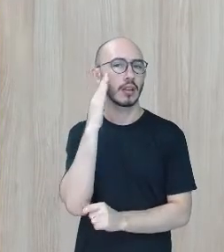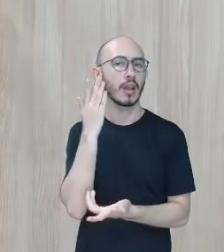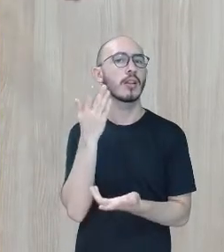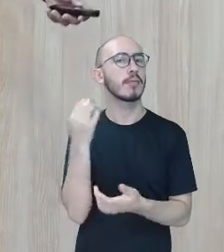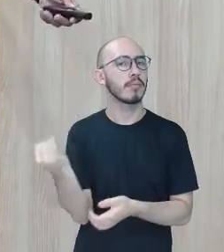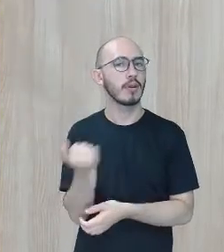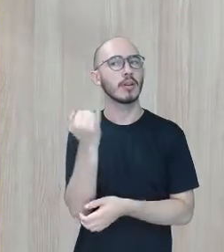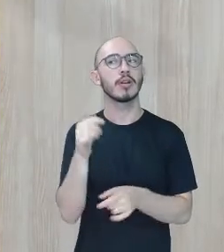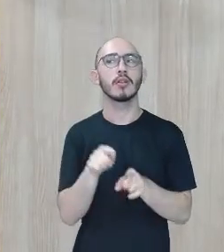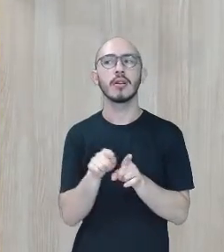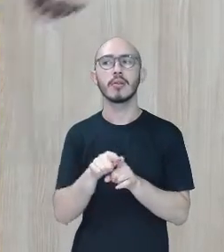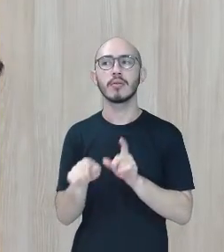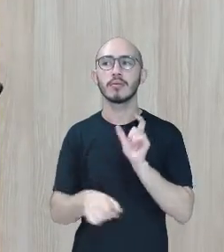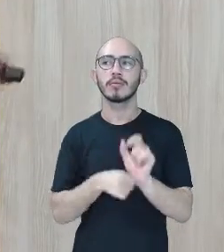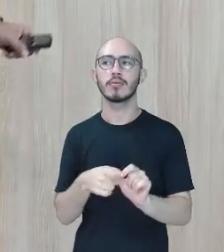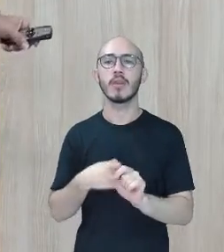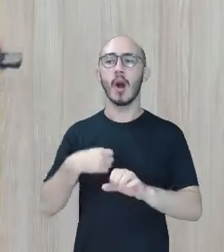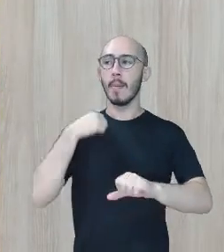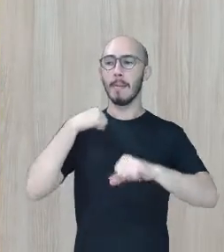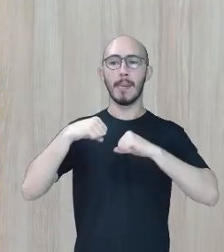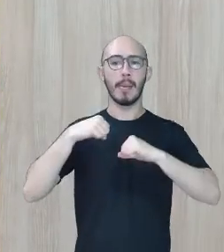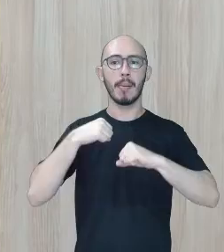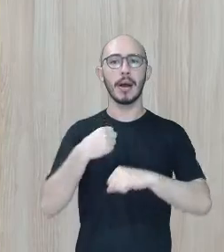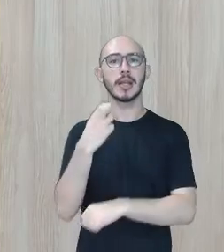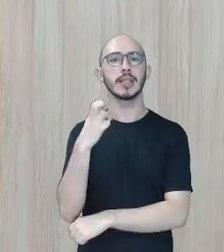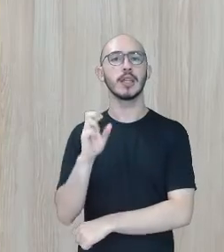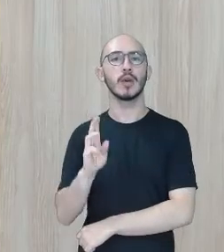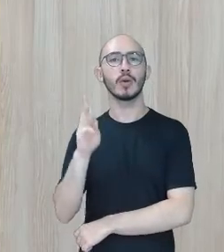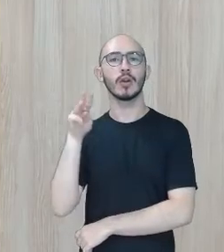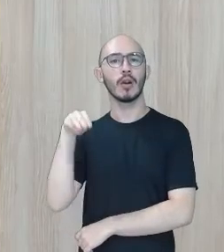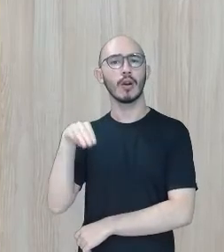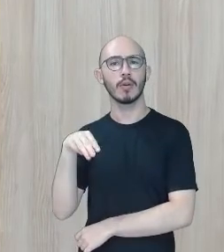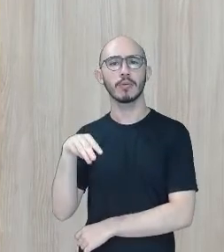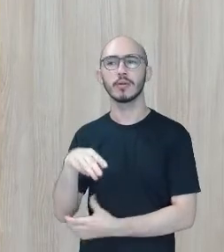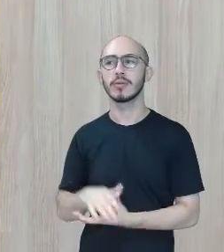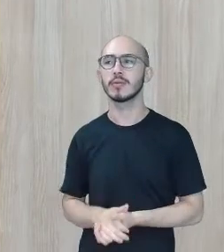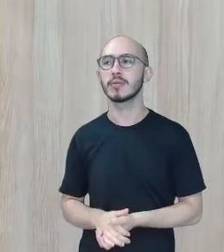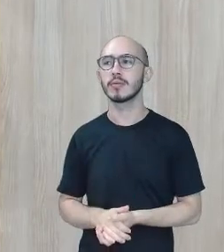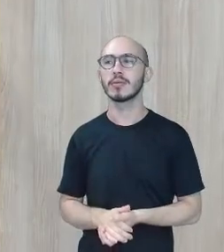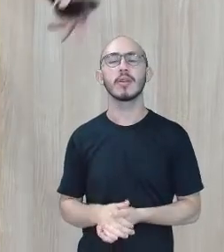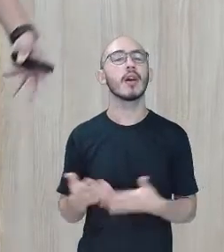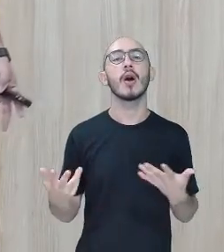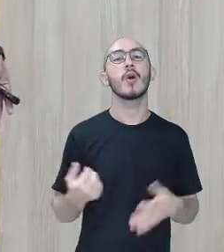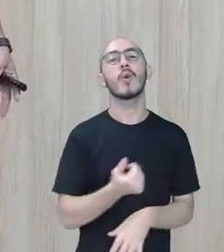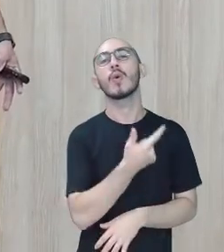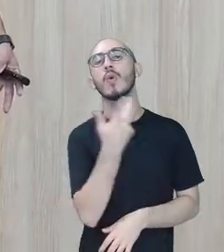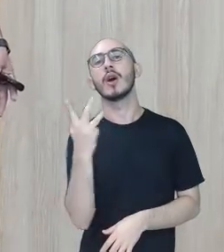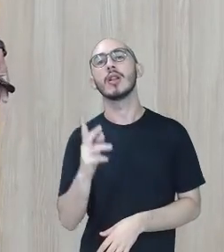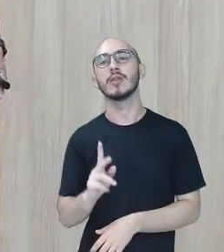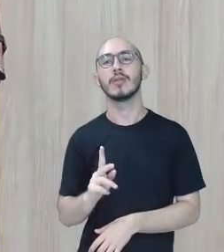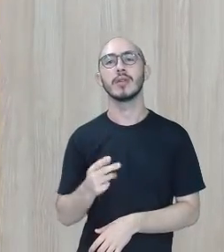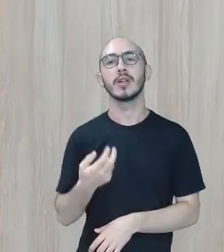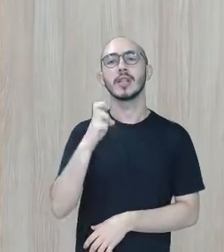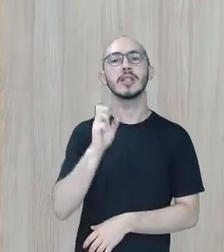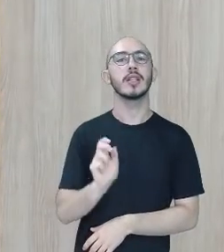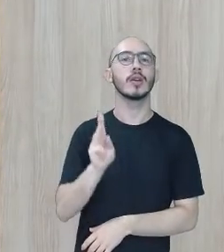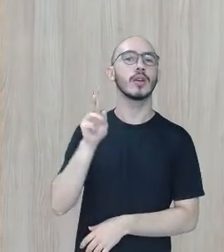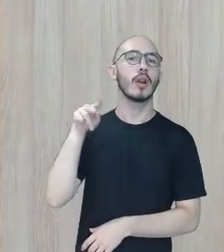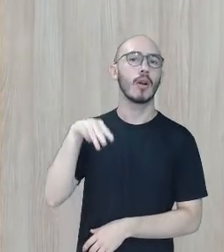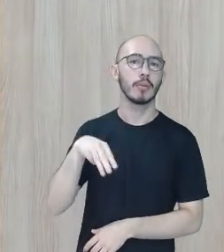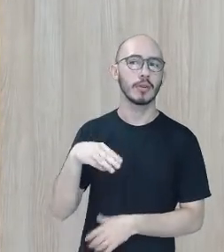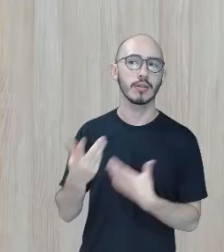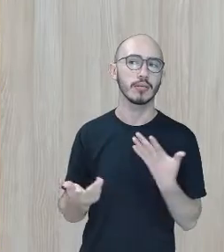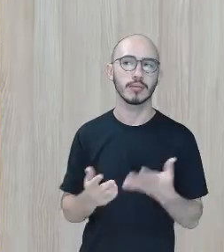alguém falando, né? Corri 5 quilômetros. Quanto é isso, Mas né? quanto é 5 quilômetros? Eu, quando